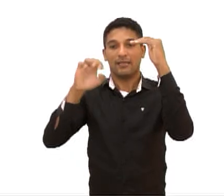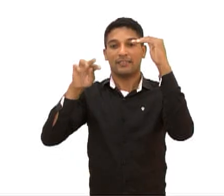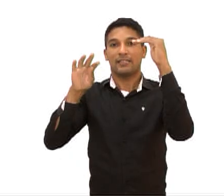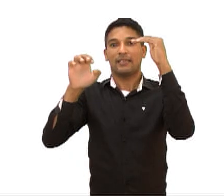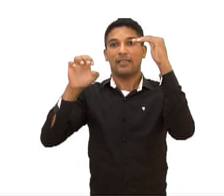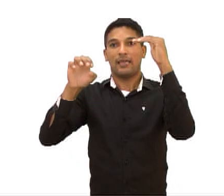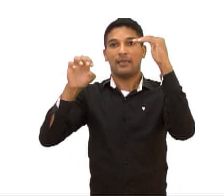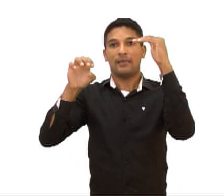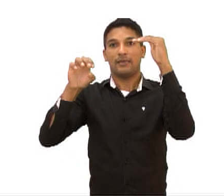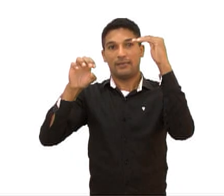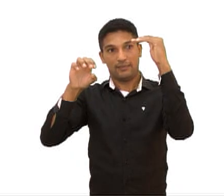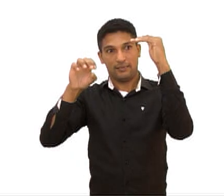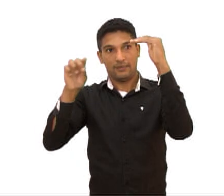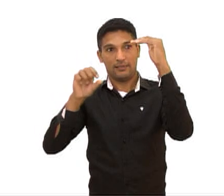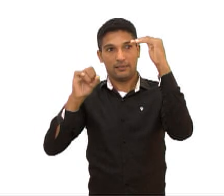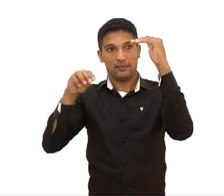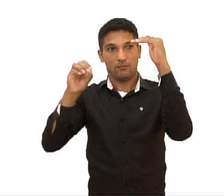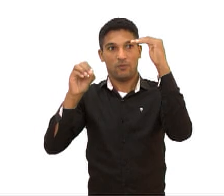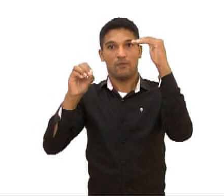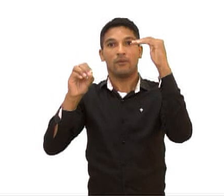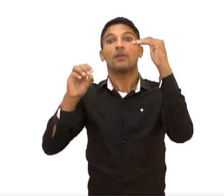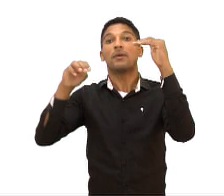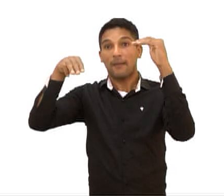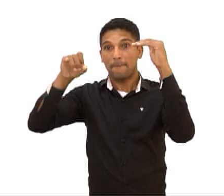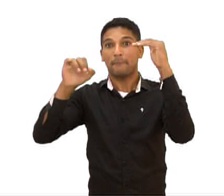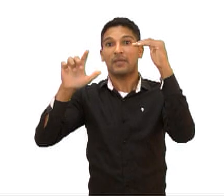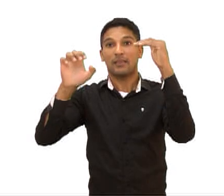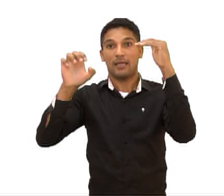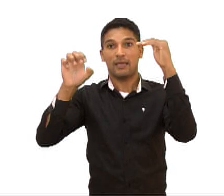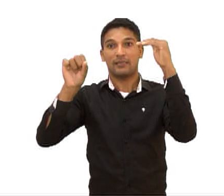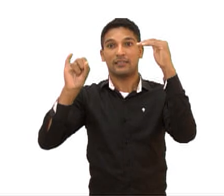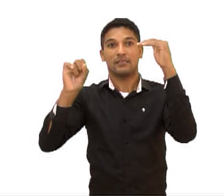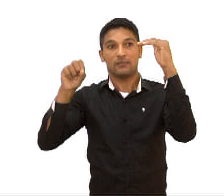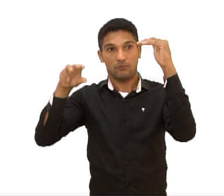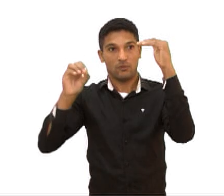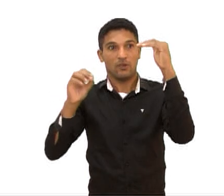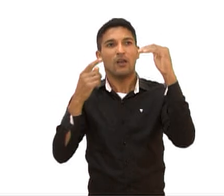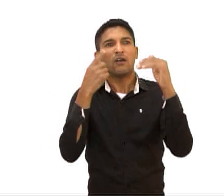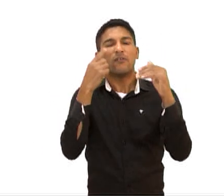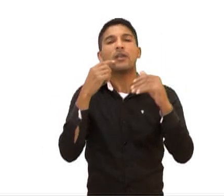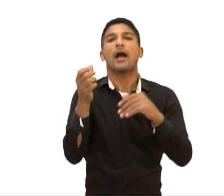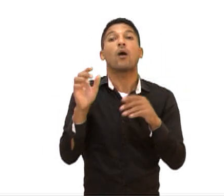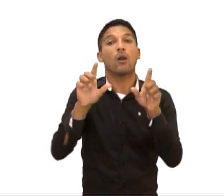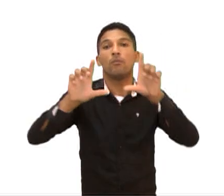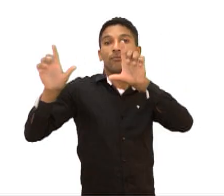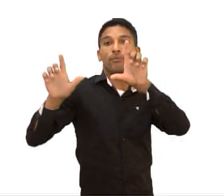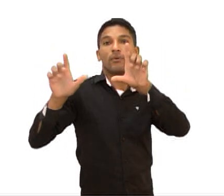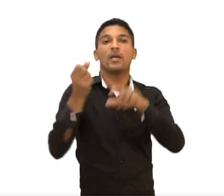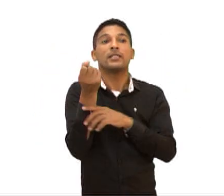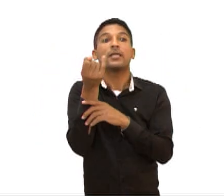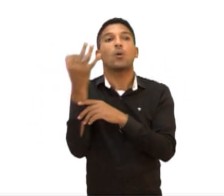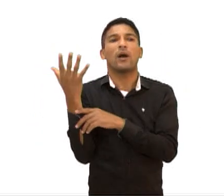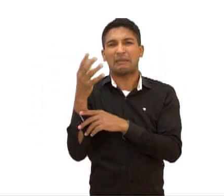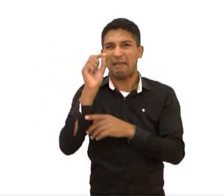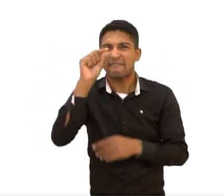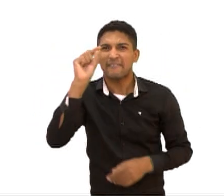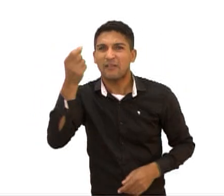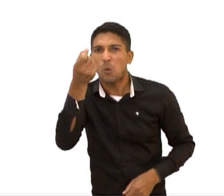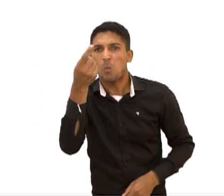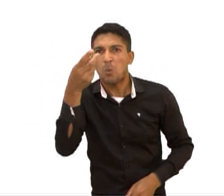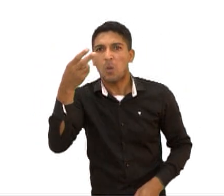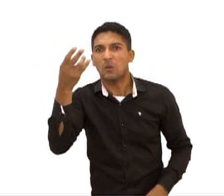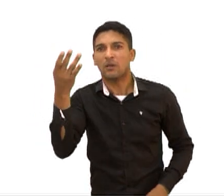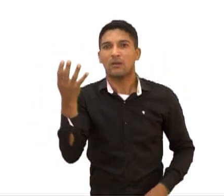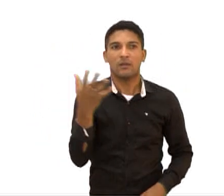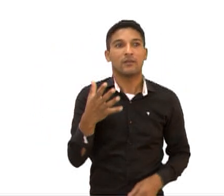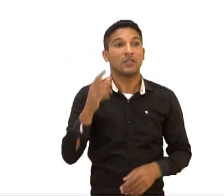aqui. Agora, esse próximo exemplo, ele tem o quê? Quantas partes? A professora não vai contar todas aqui com vocês. A